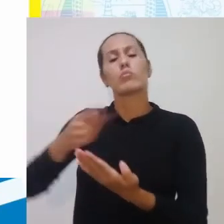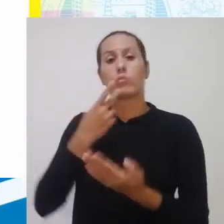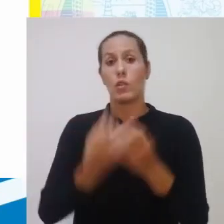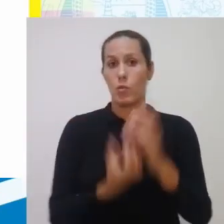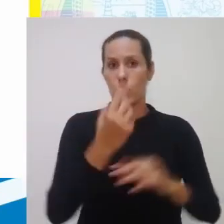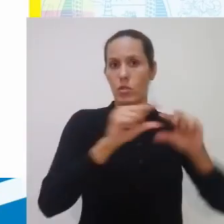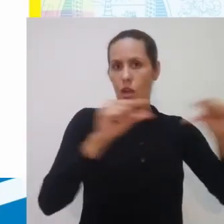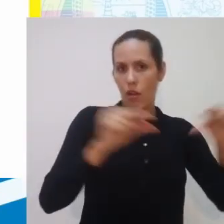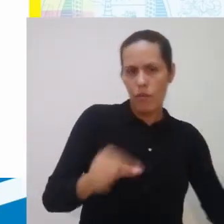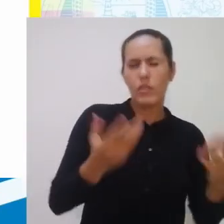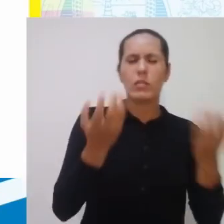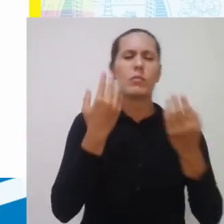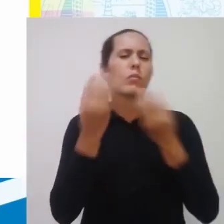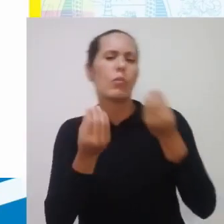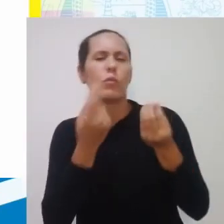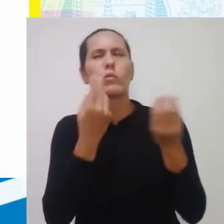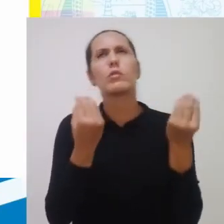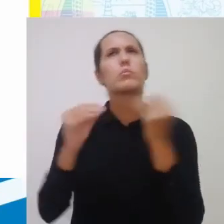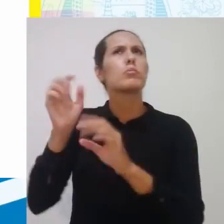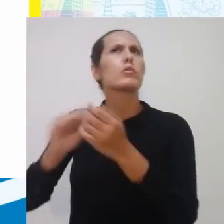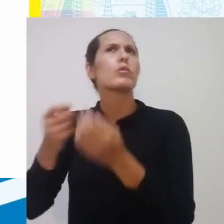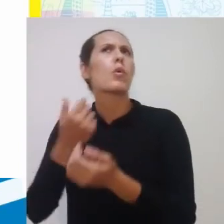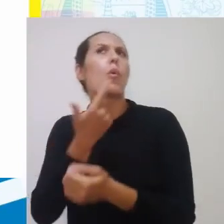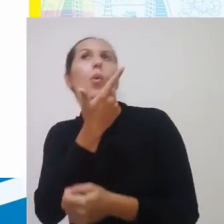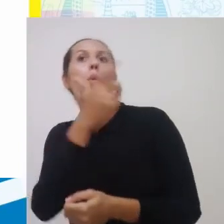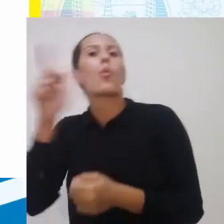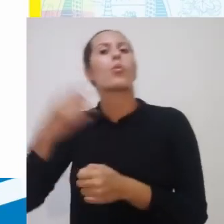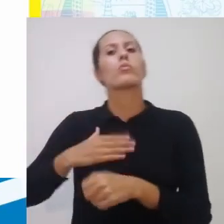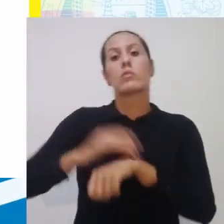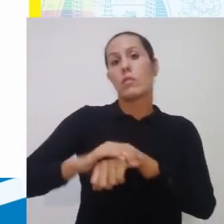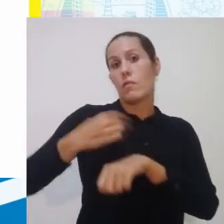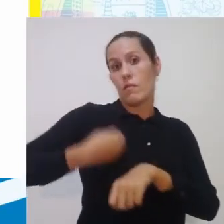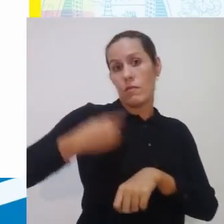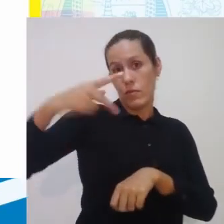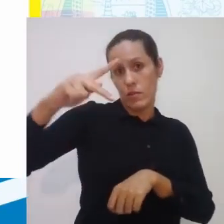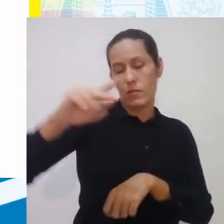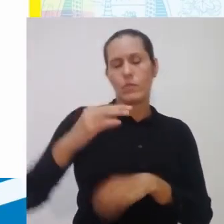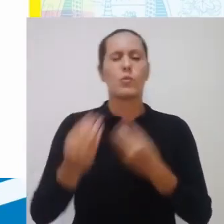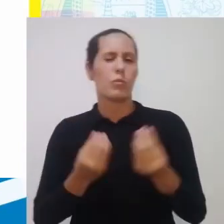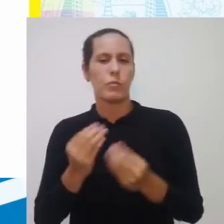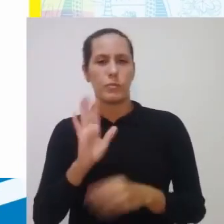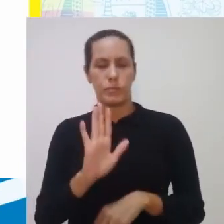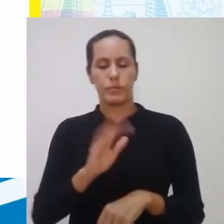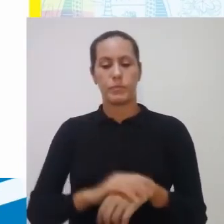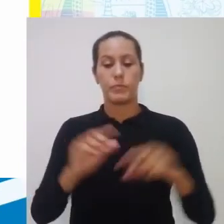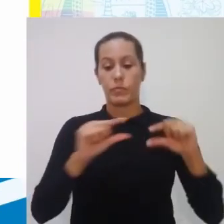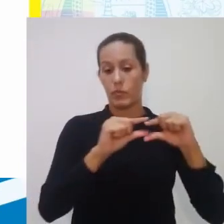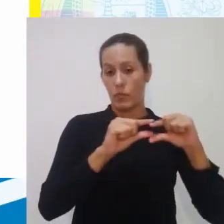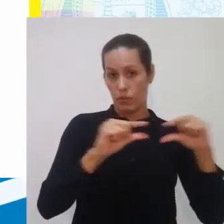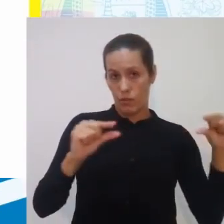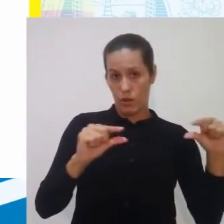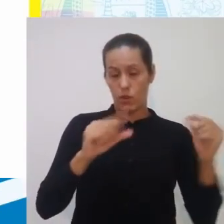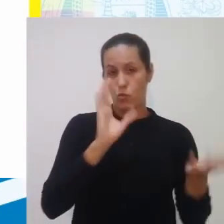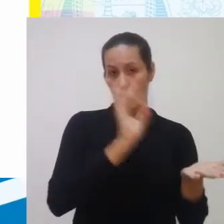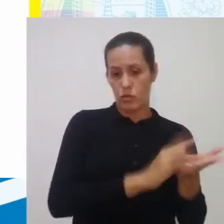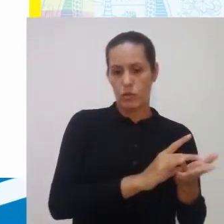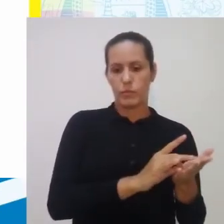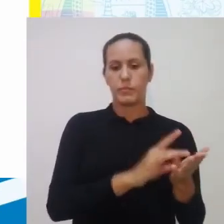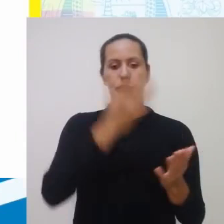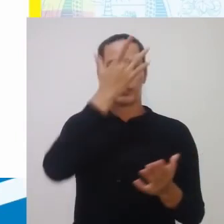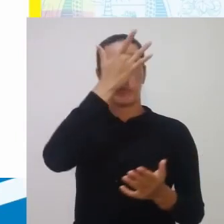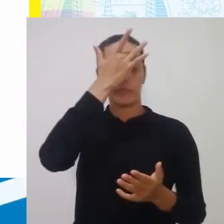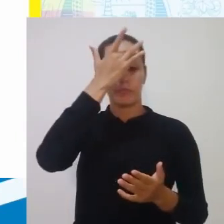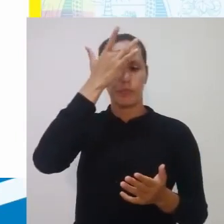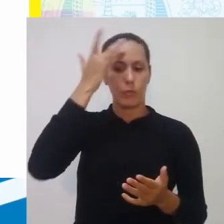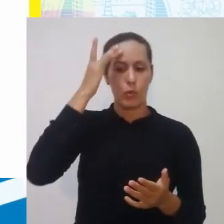uma frase para vocês e eu quero saber como é que vocês diriam isso com outras palavras. Ou seja, vamos fazer paráfrases. Na frase original,